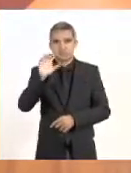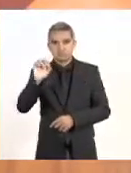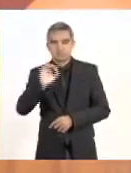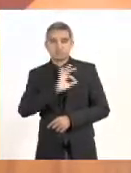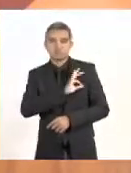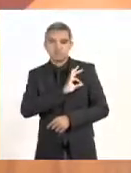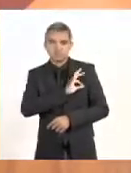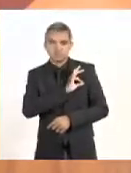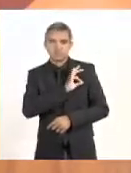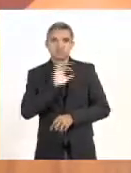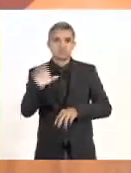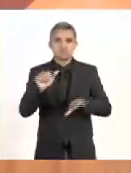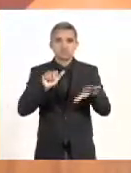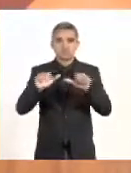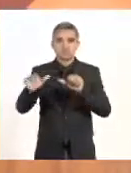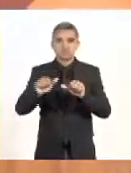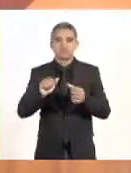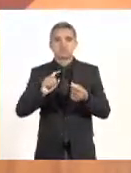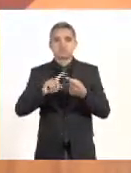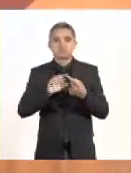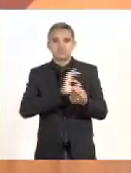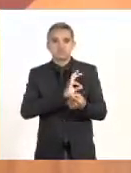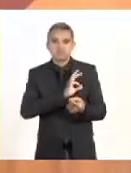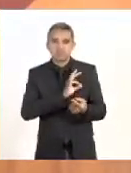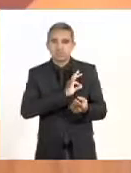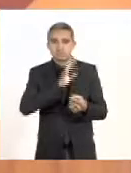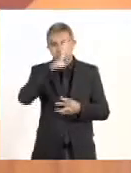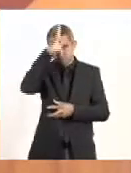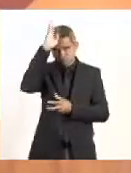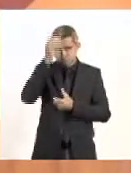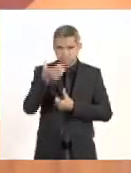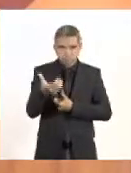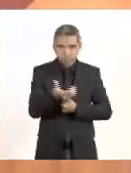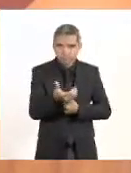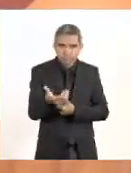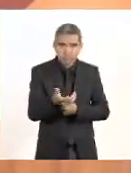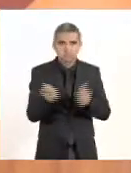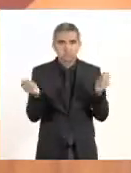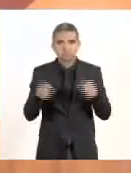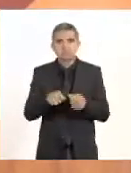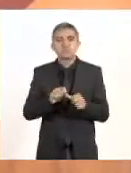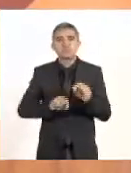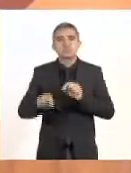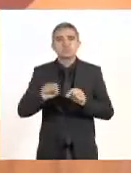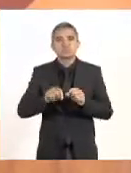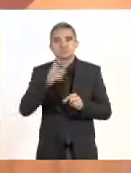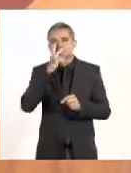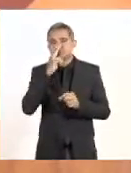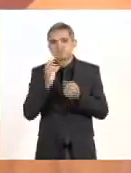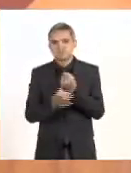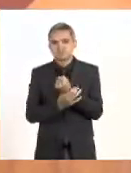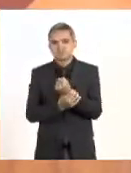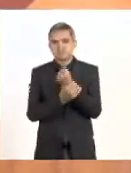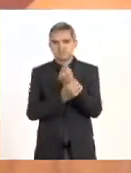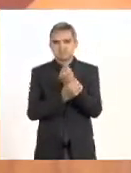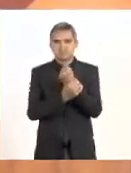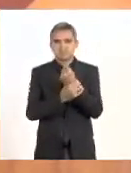para que possam realmente reforçar a segurança pública do Estado do Maranhão. Ali foi